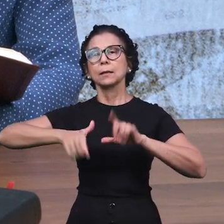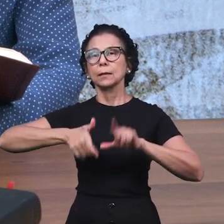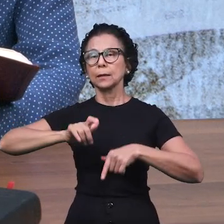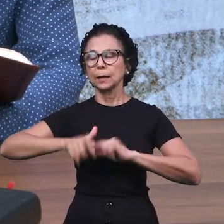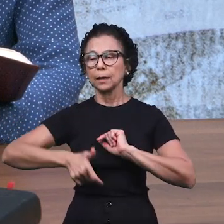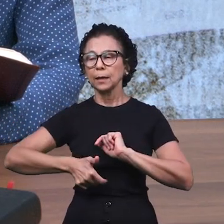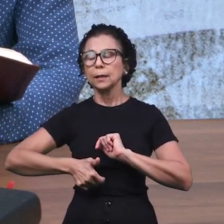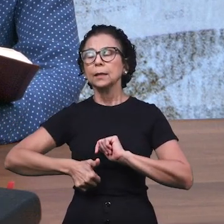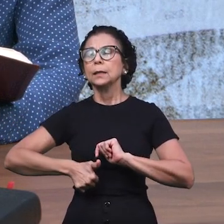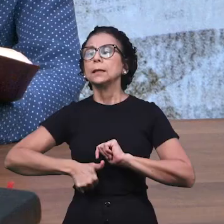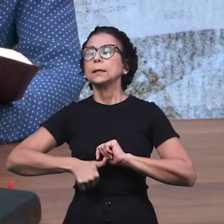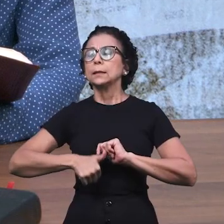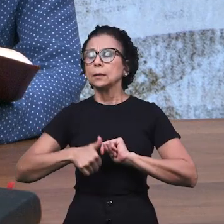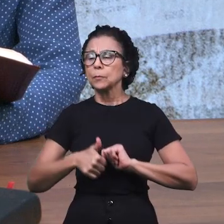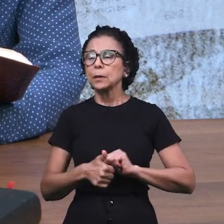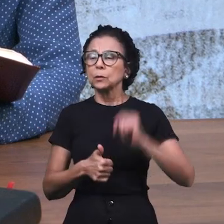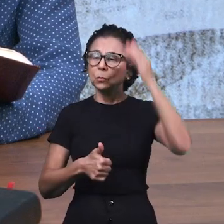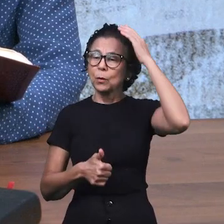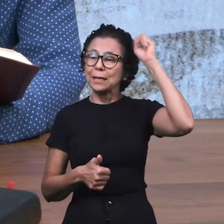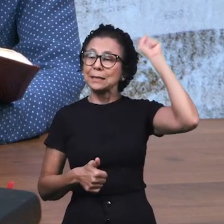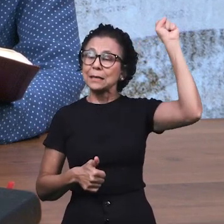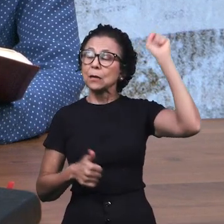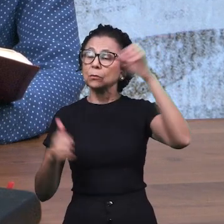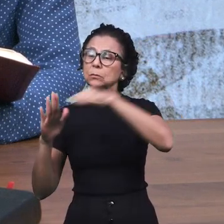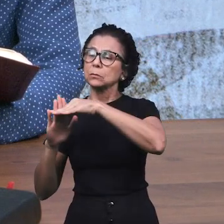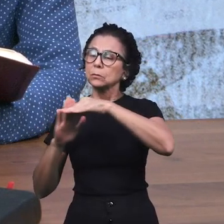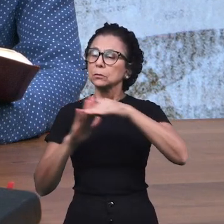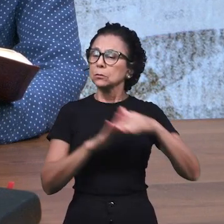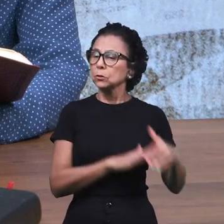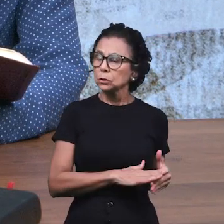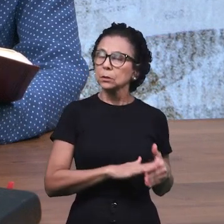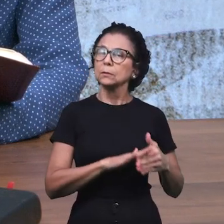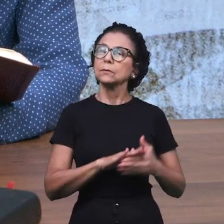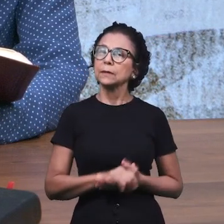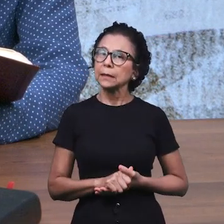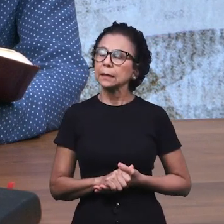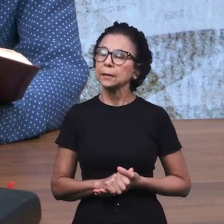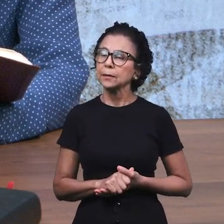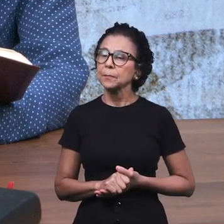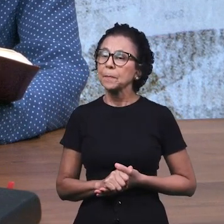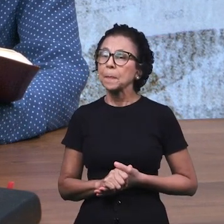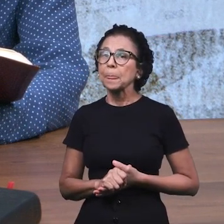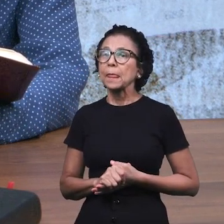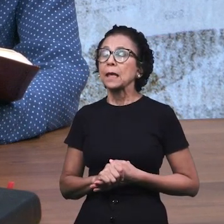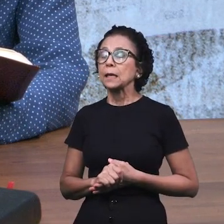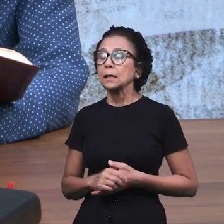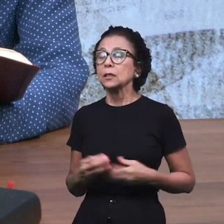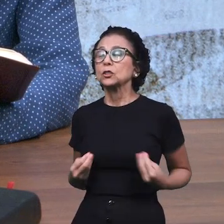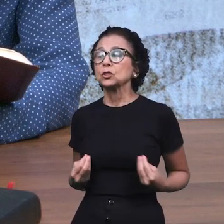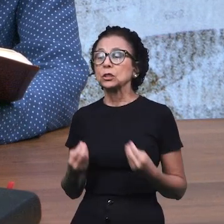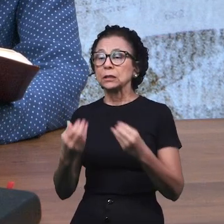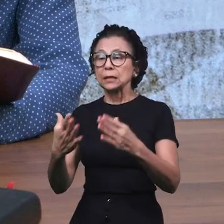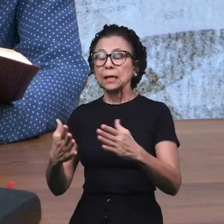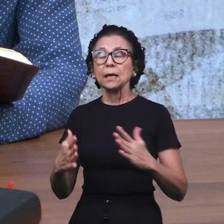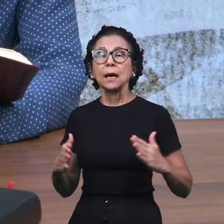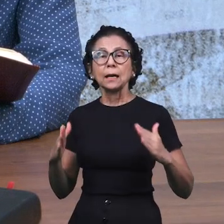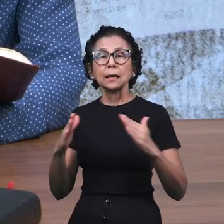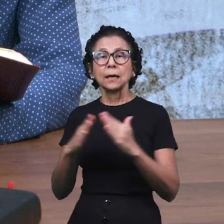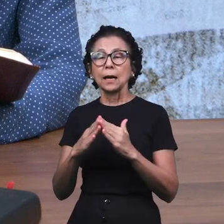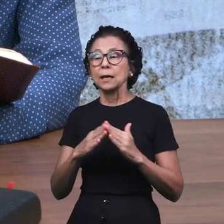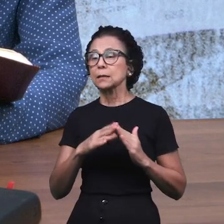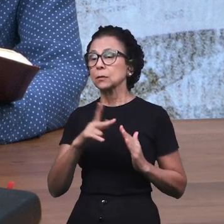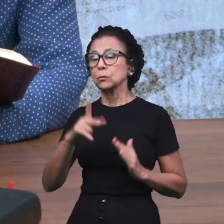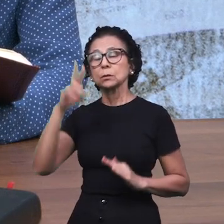livrei das mãos de Saul. E te dei a casa de teu senhor e as mulheres de teu senhor em